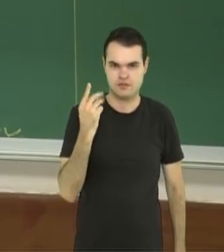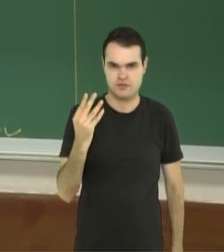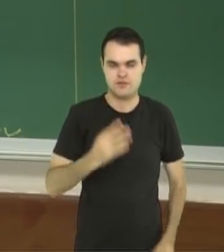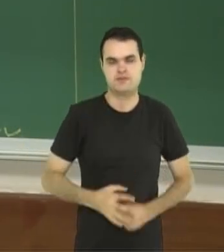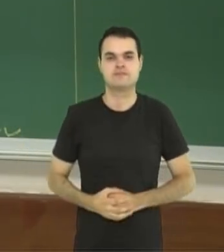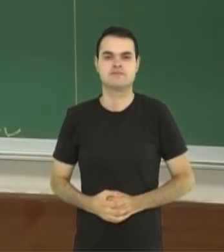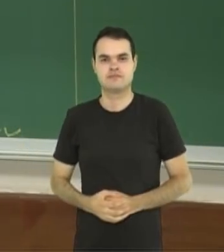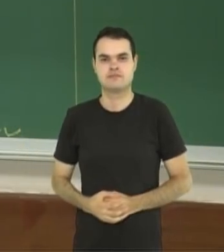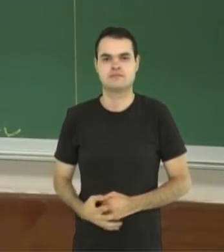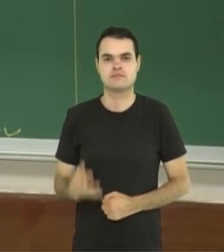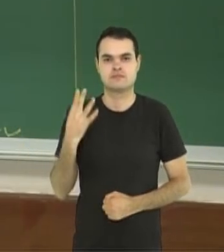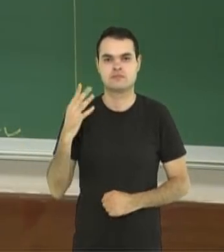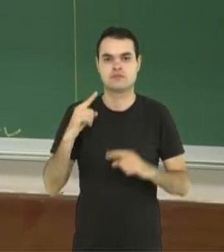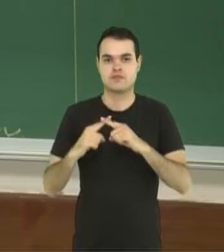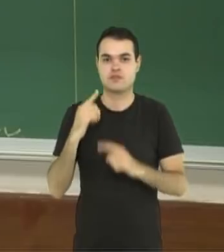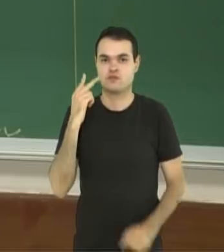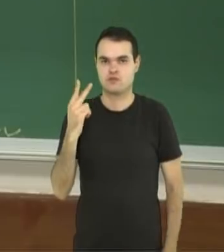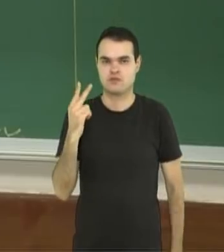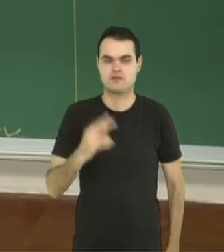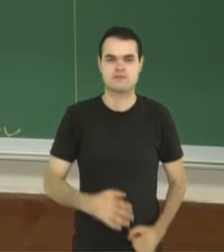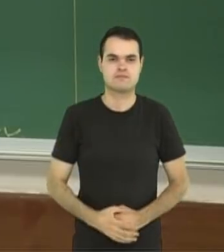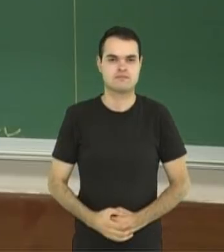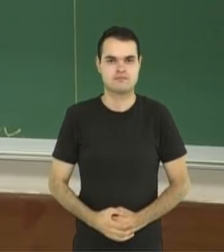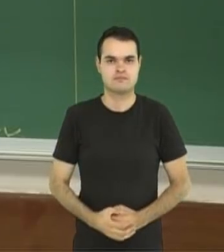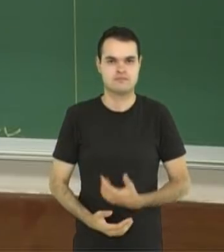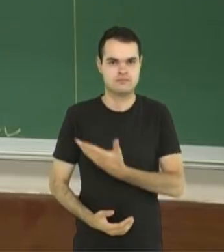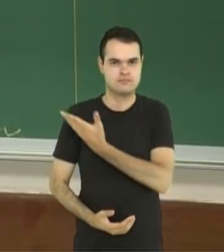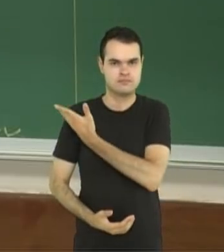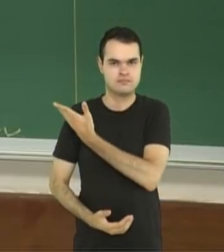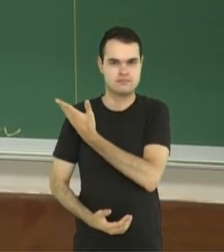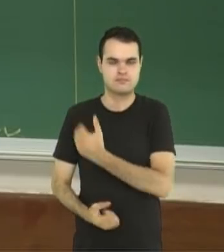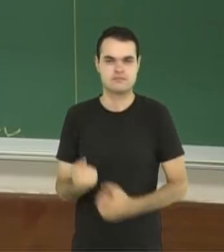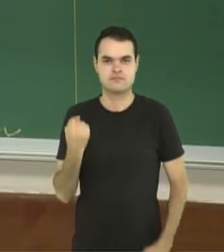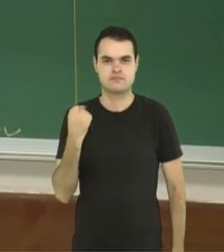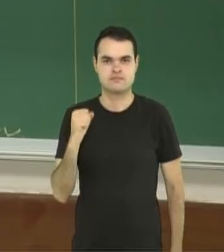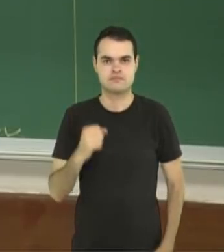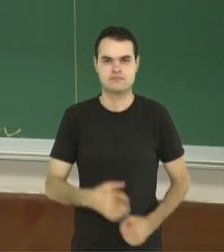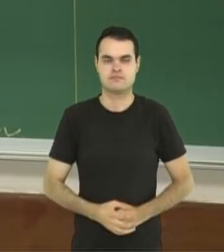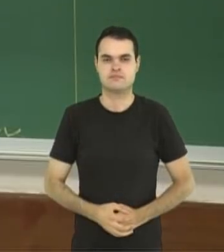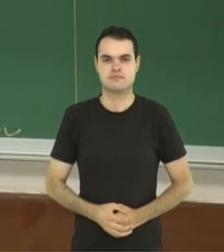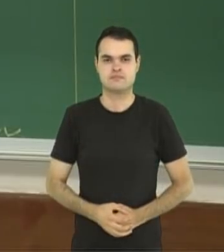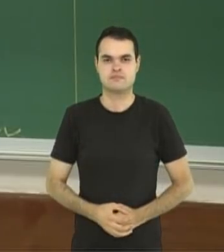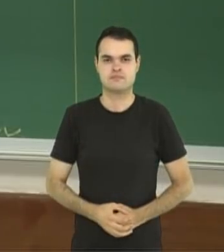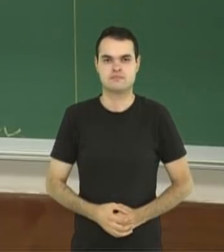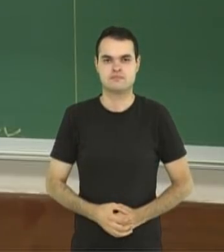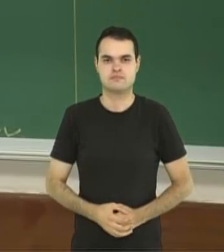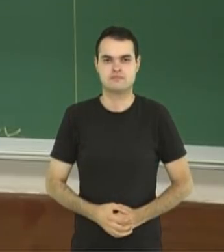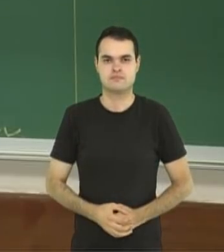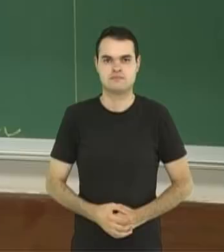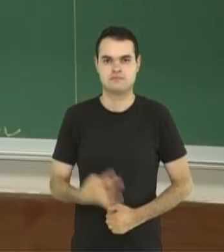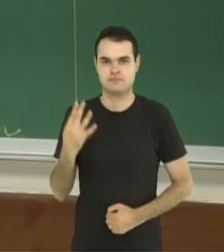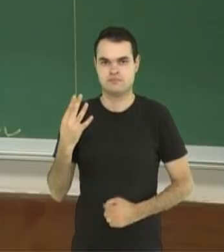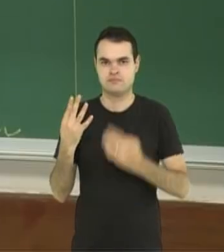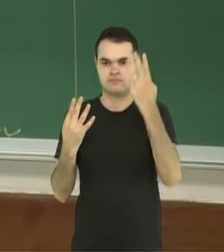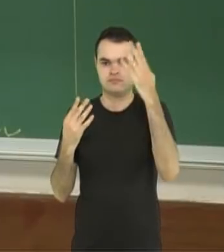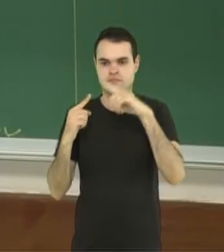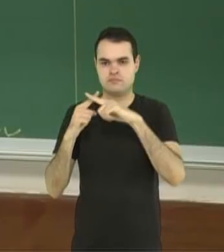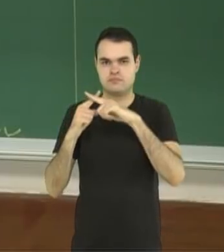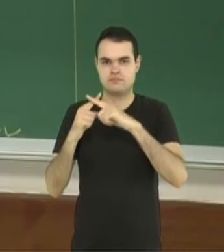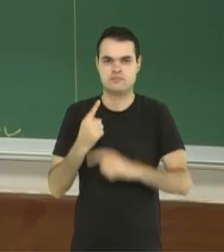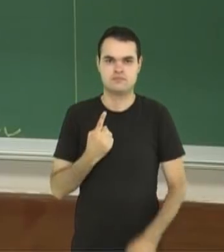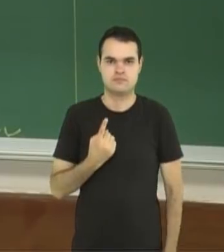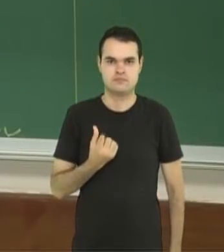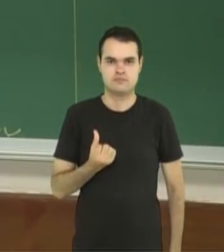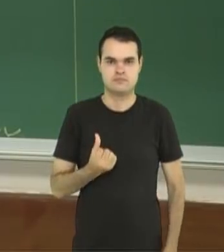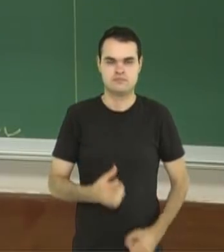né? Então, 4 vezes 2 eu tenho aqui que é 8, tá bom? 4 vezes 4 é